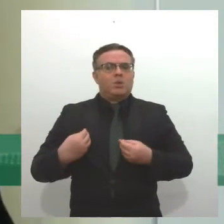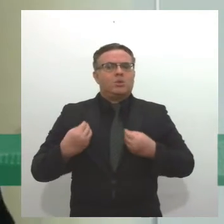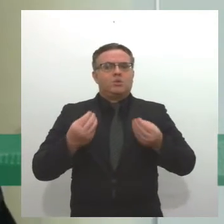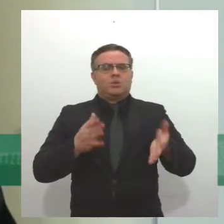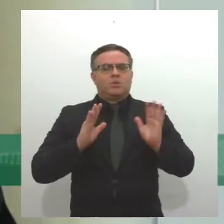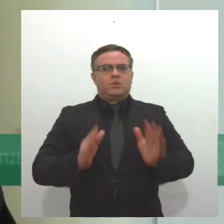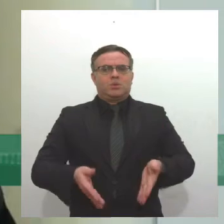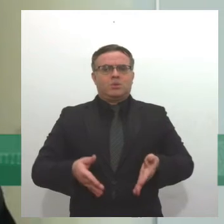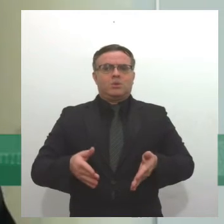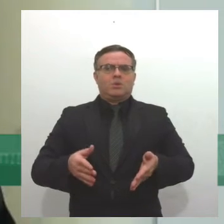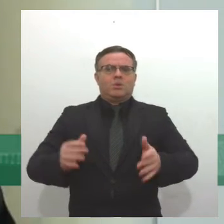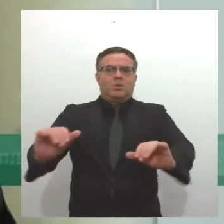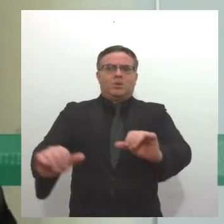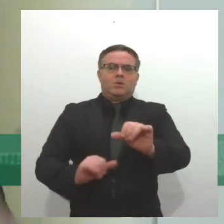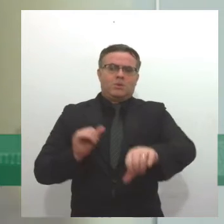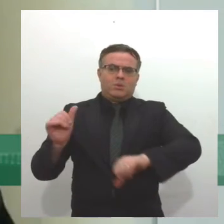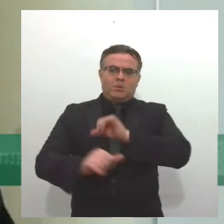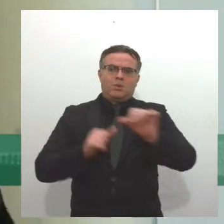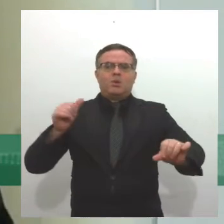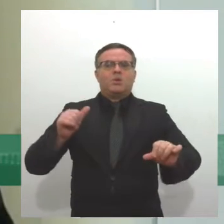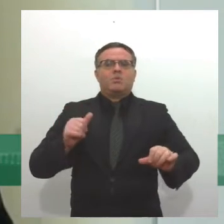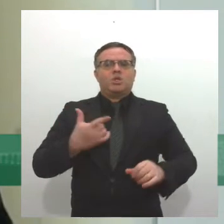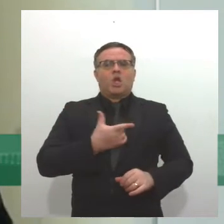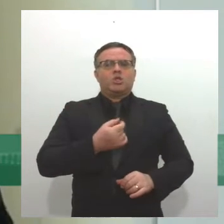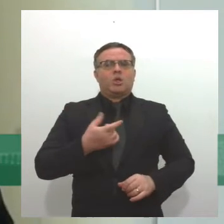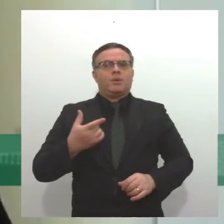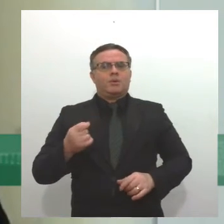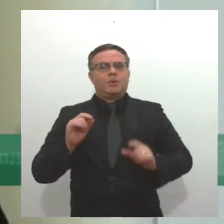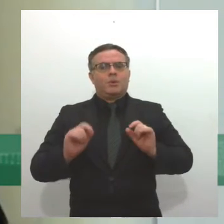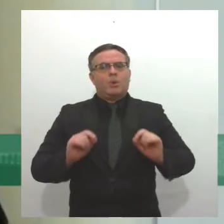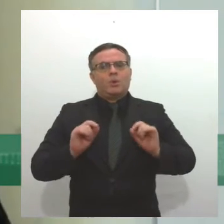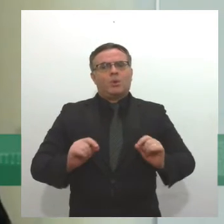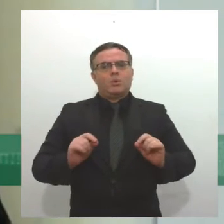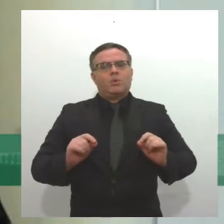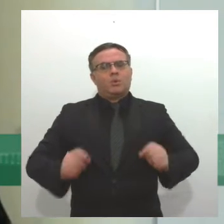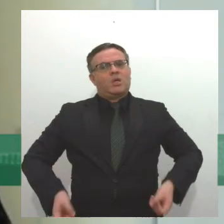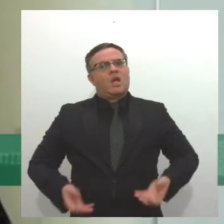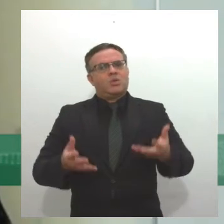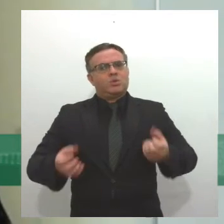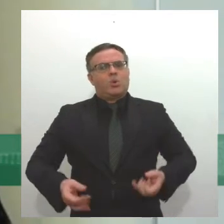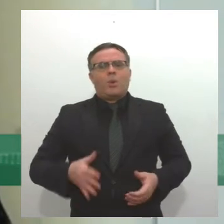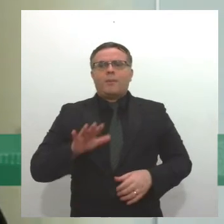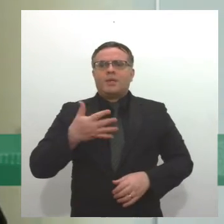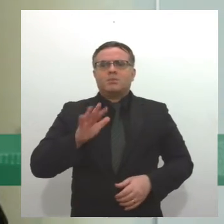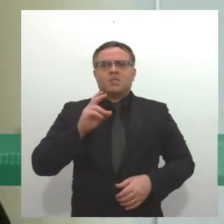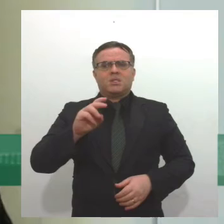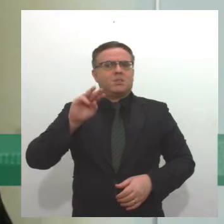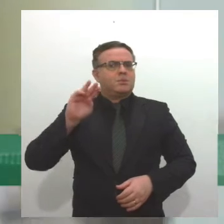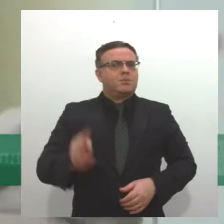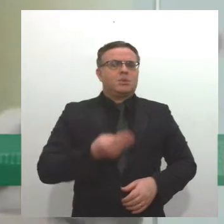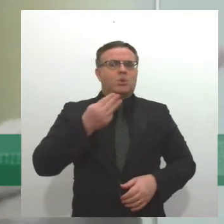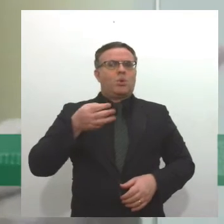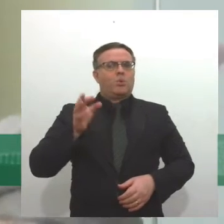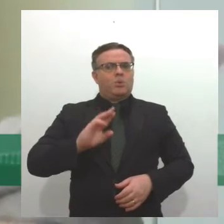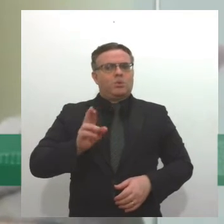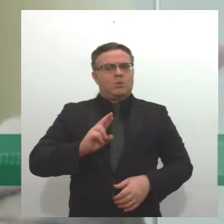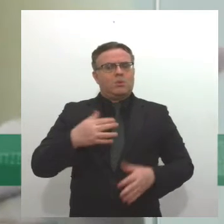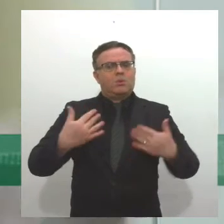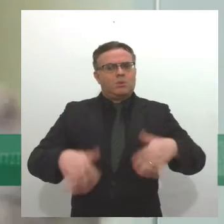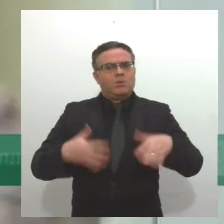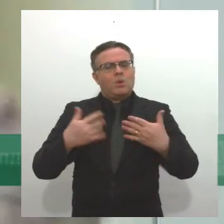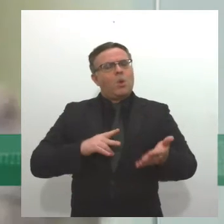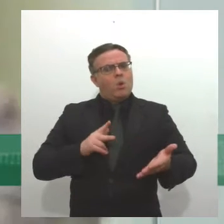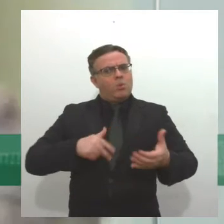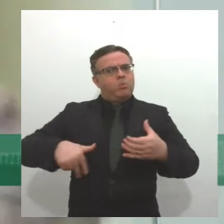e revogou em 2020, isso custou para o Brasil quase 5 bilhões de reais. Eu fui à tribuna